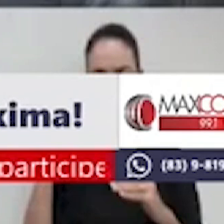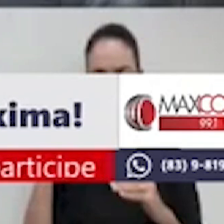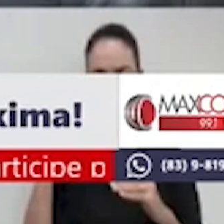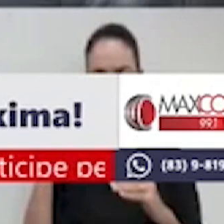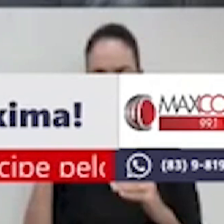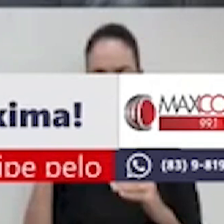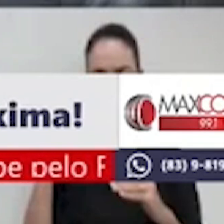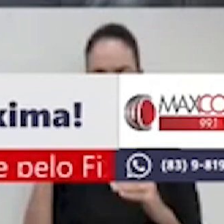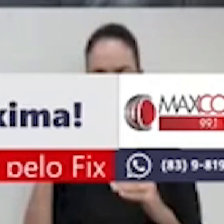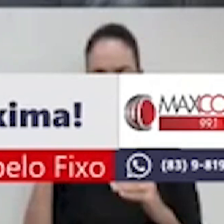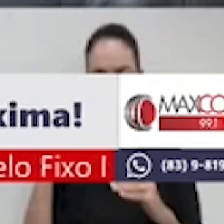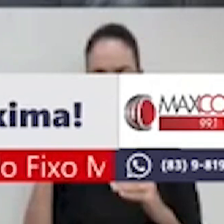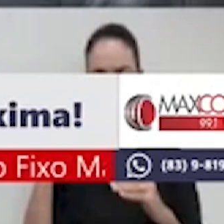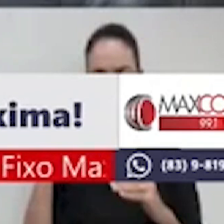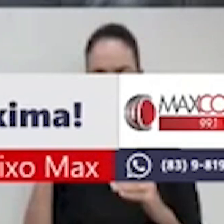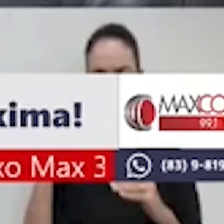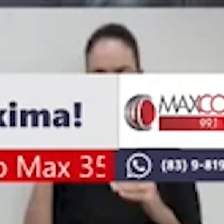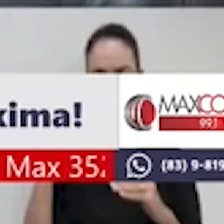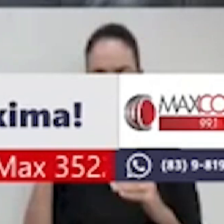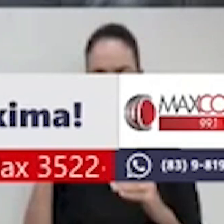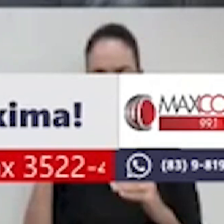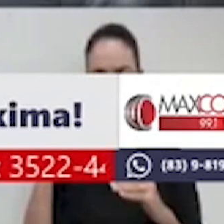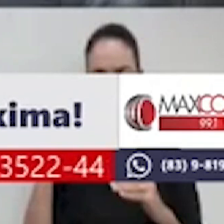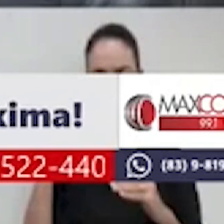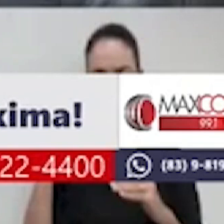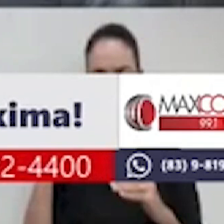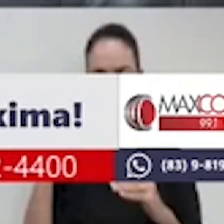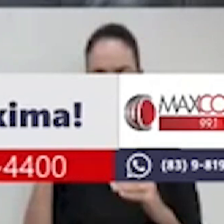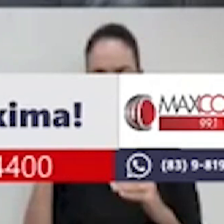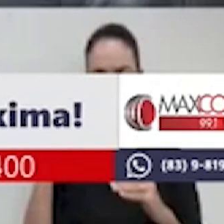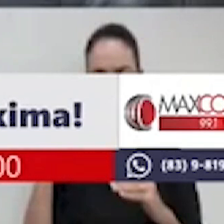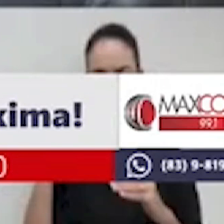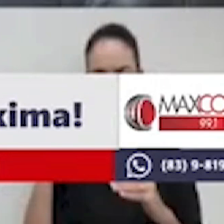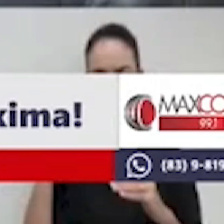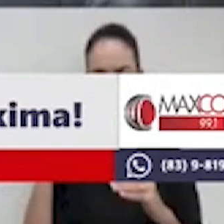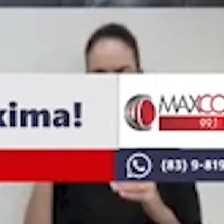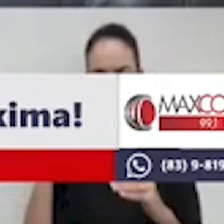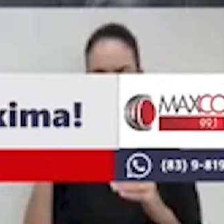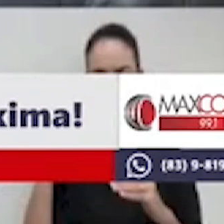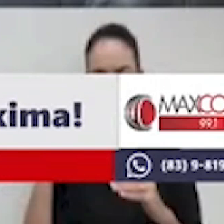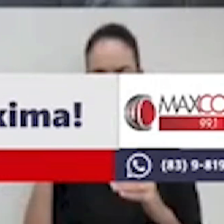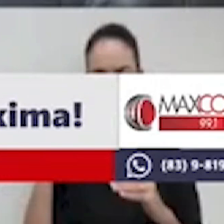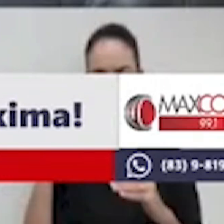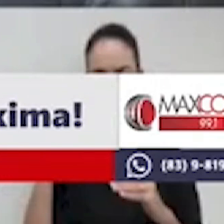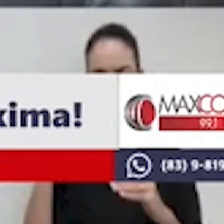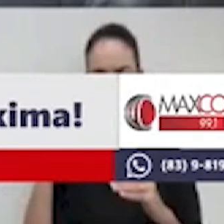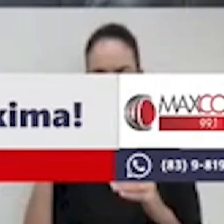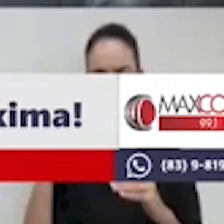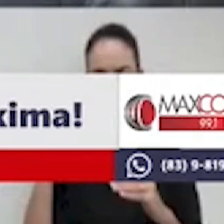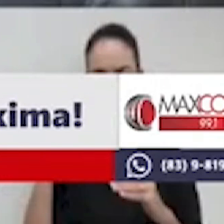médico Dr Gilberto e onde tá onde tudo toca vira ouro vira trabalho